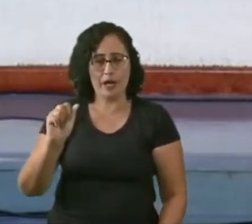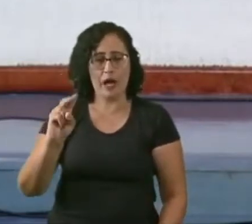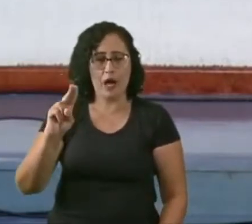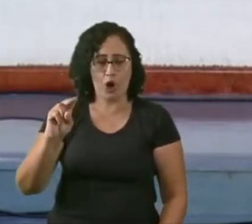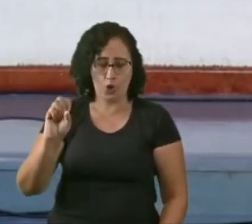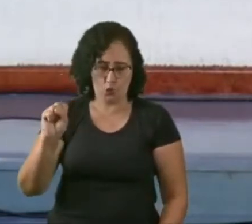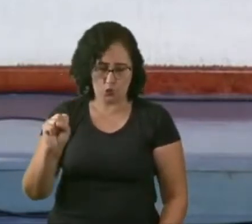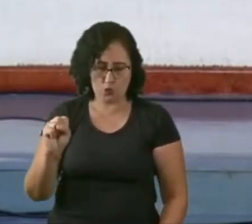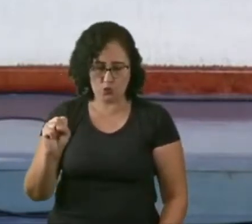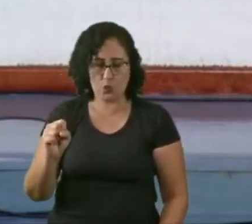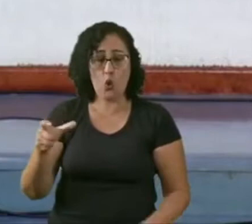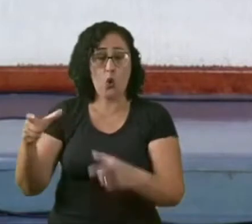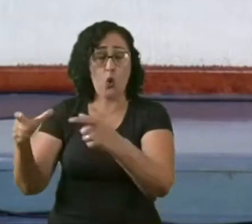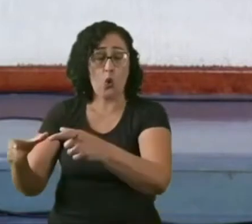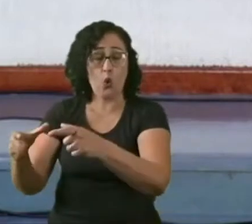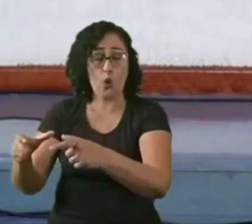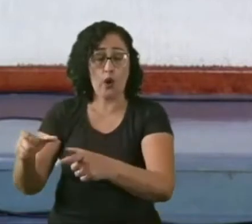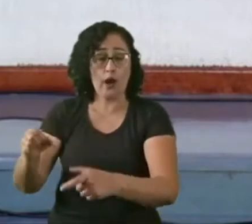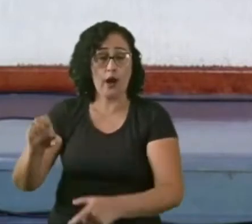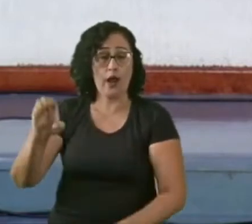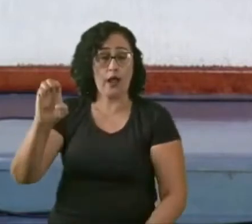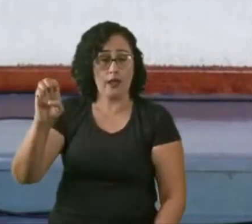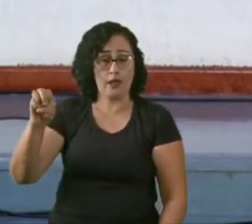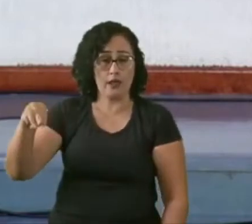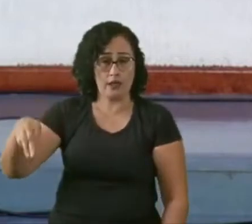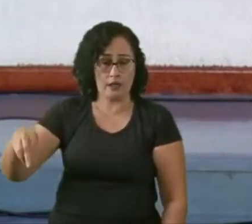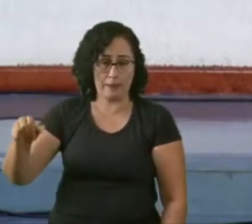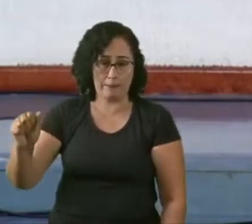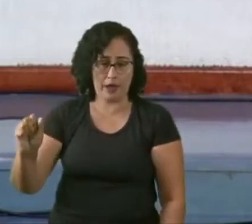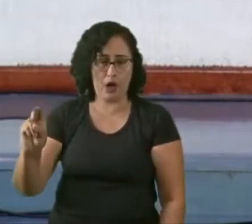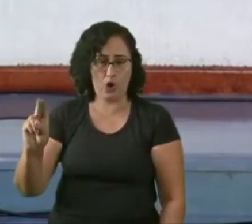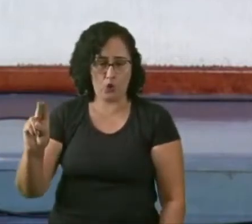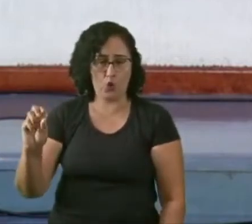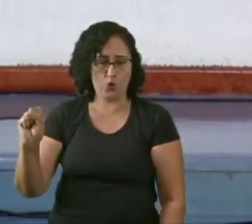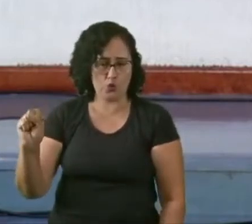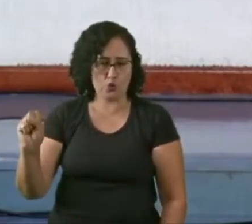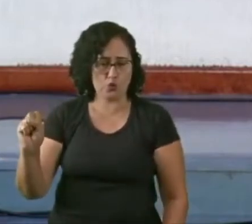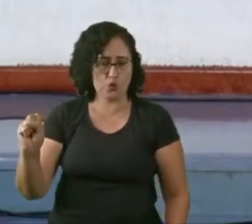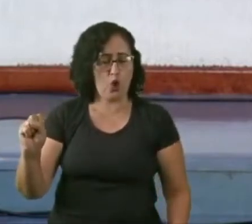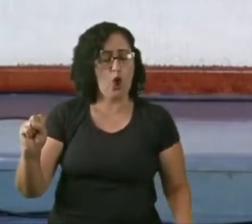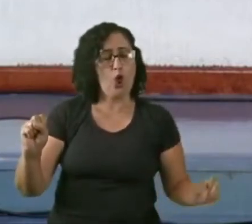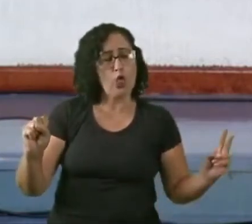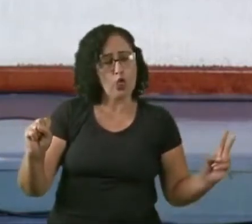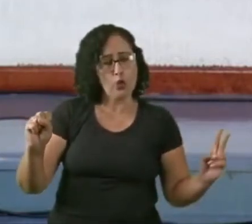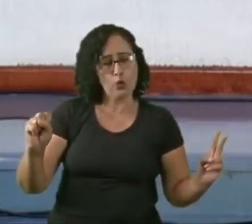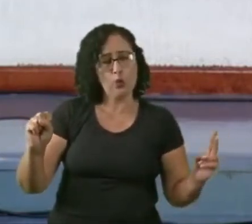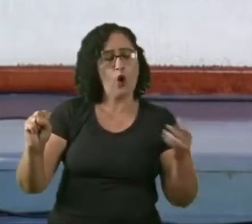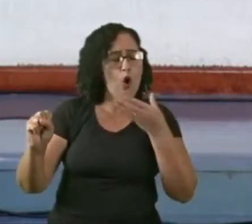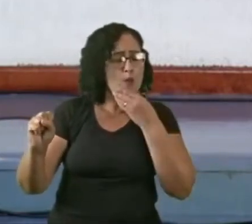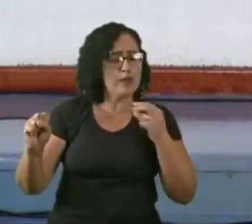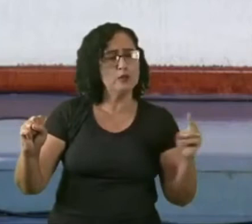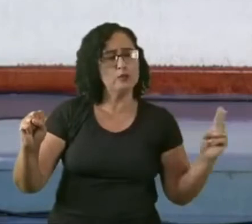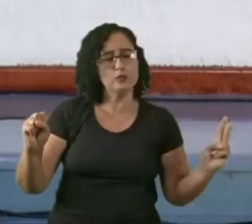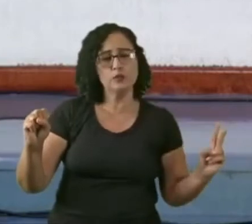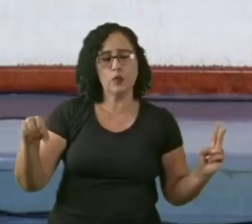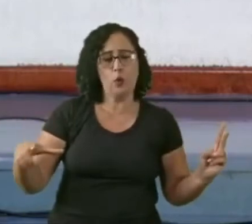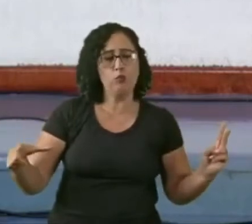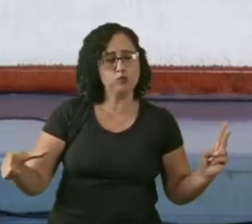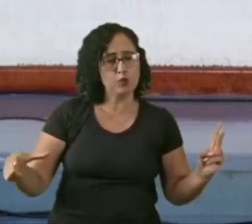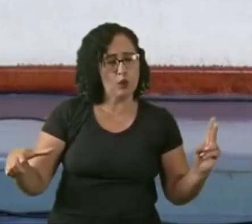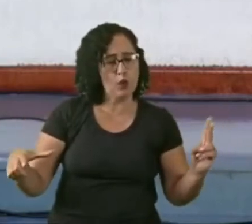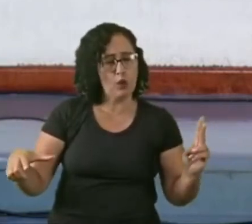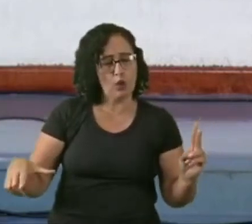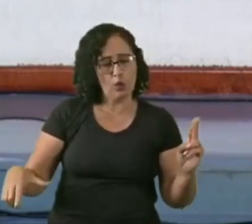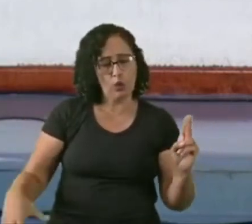Naquele mesmo dia, dois deles estavam indo para um povoado chamado Emaús, a 11 quilômetros de Jerusalém. No caminho,